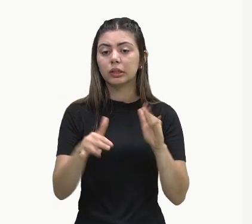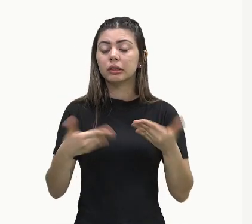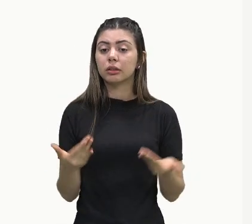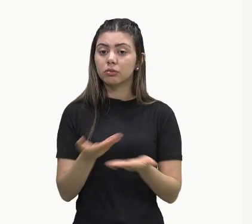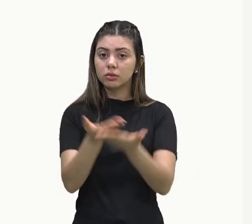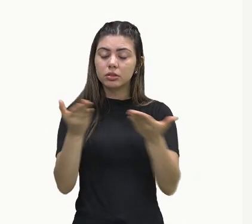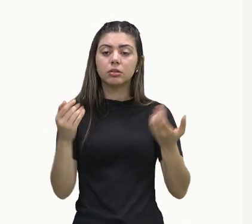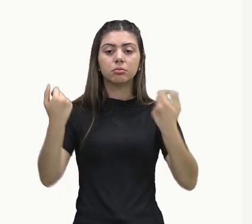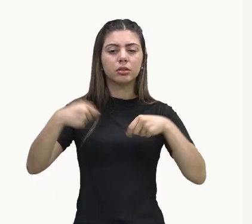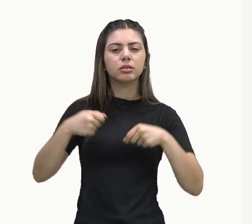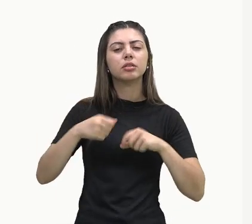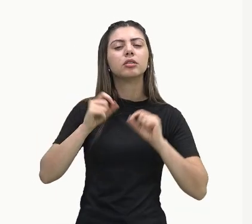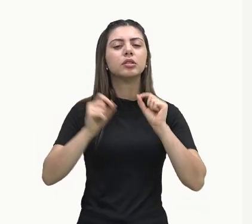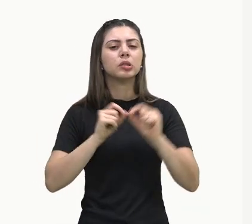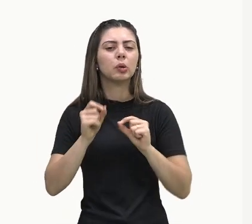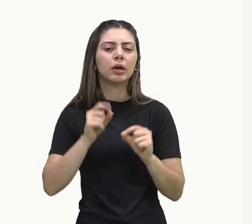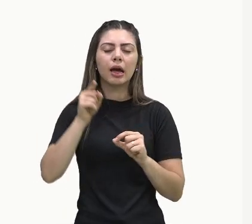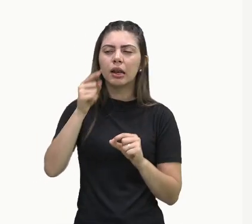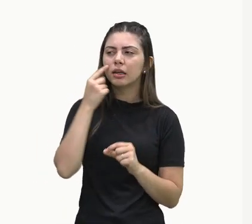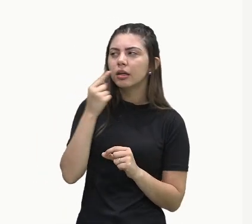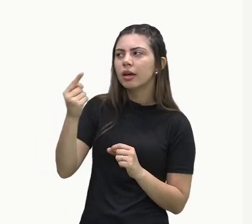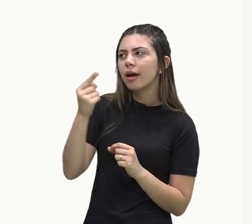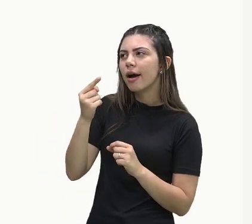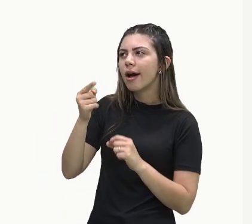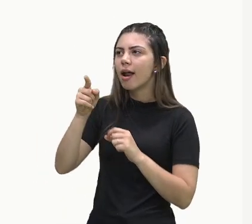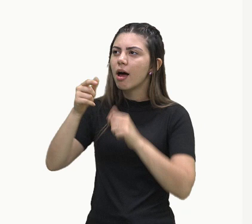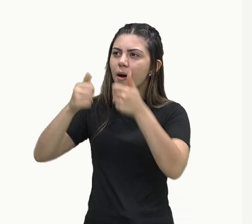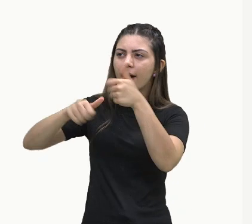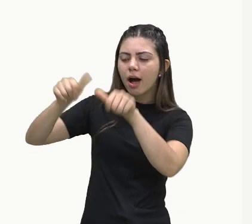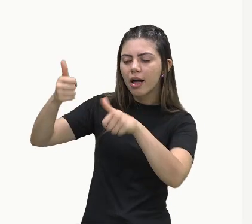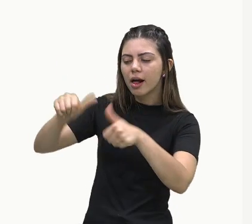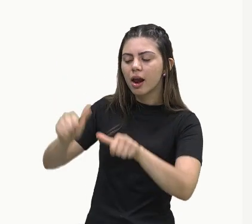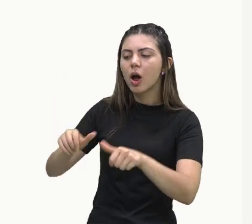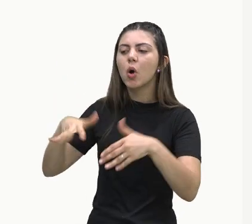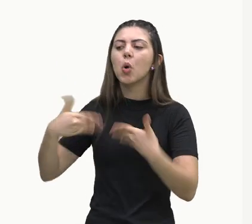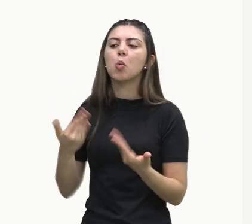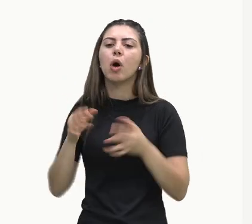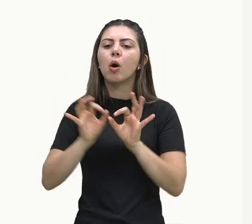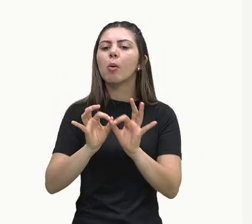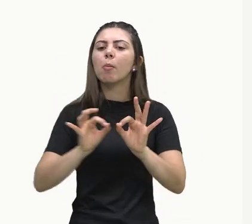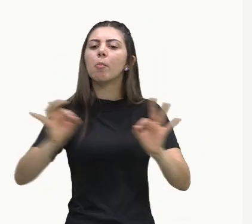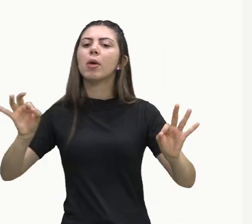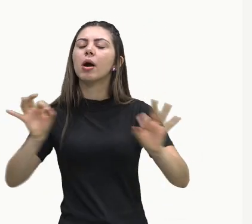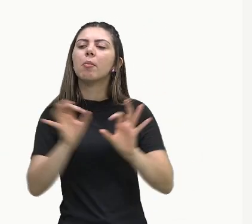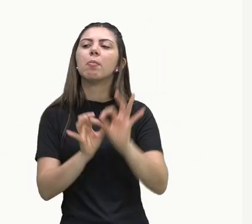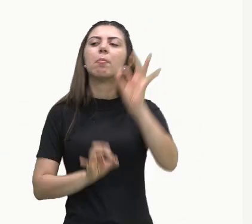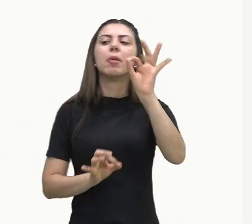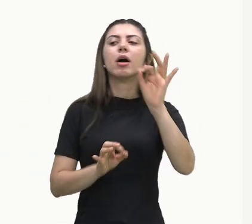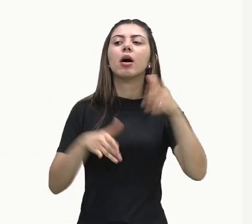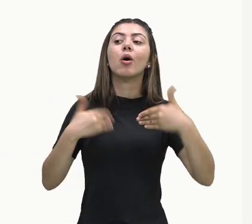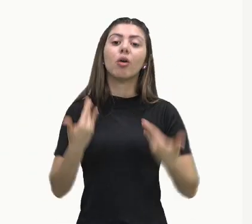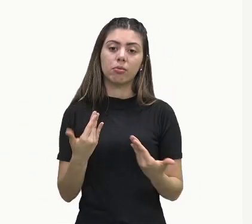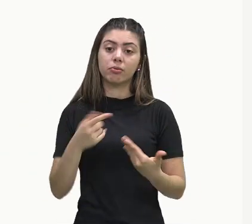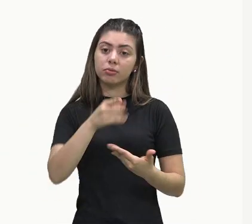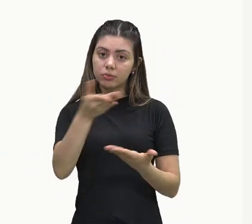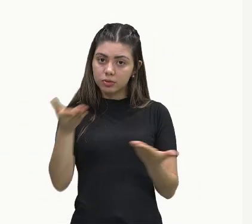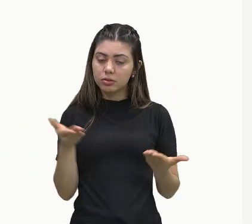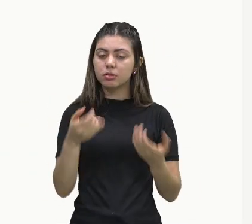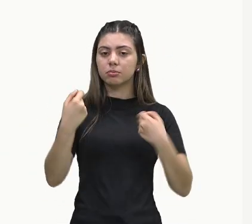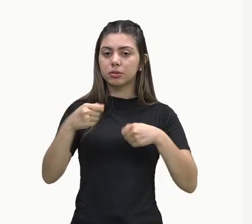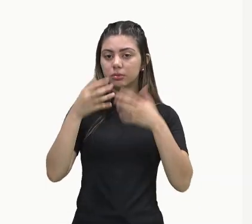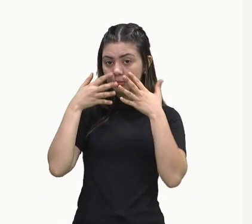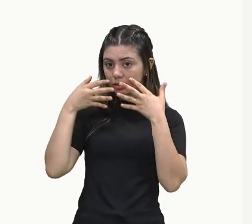aí a habilidade de identificar aqui quais são as coordenadas de cada um desses pontos certo